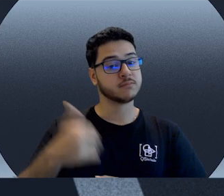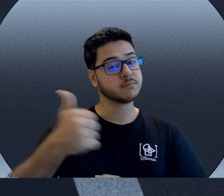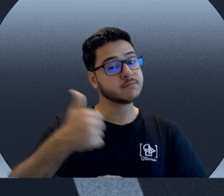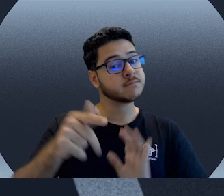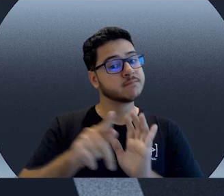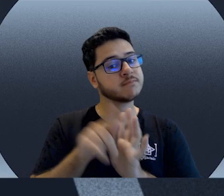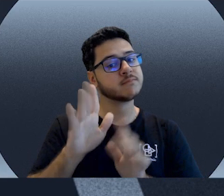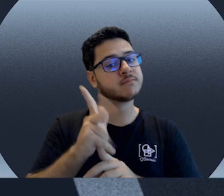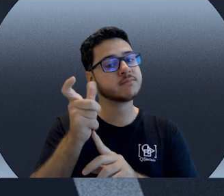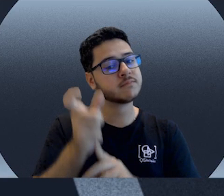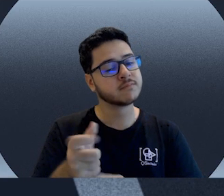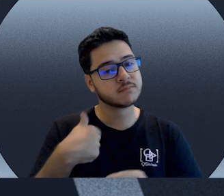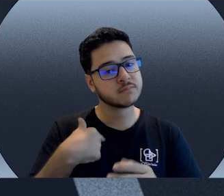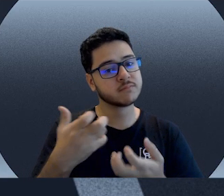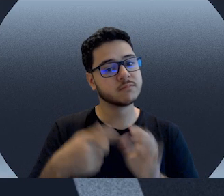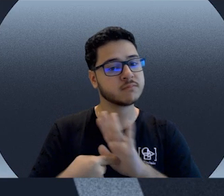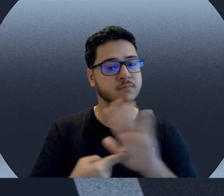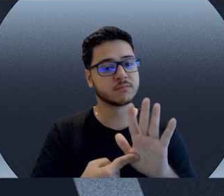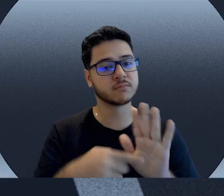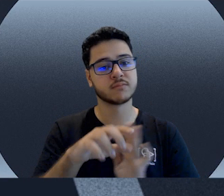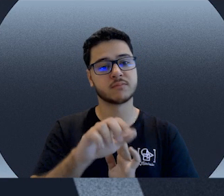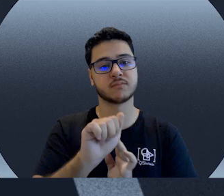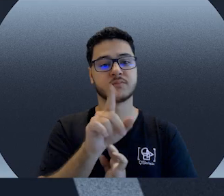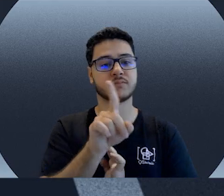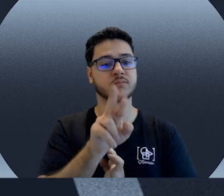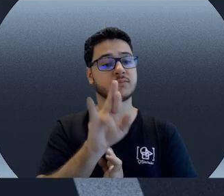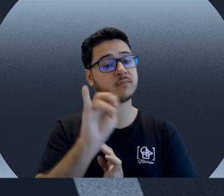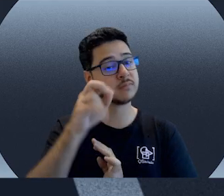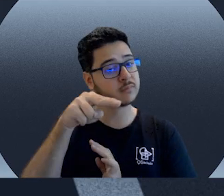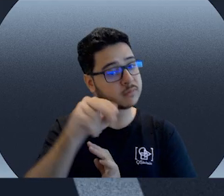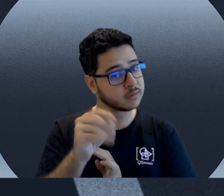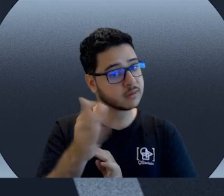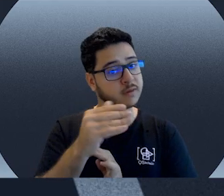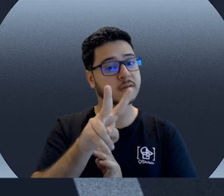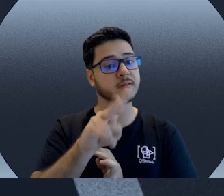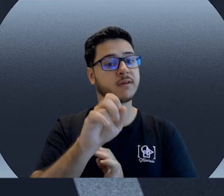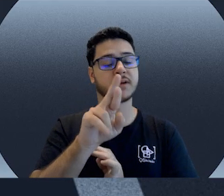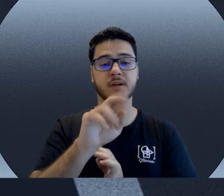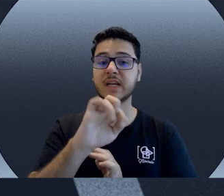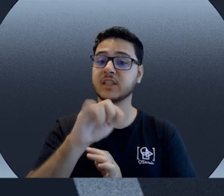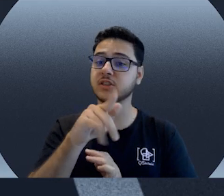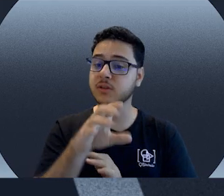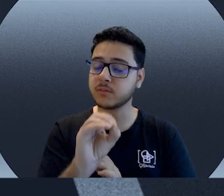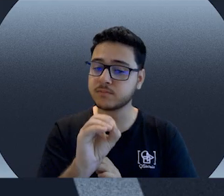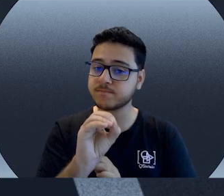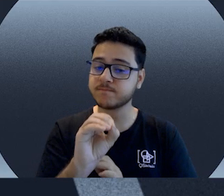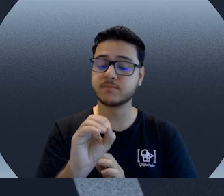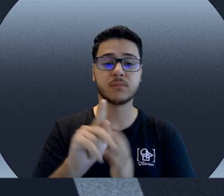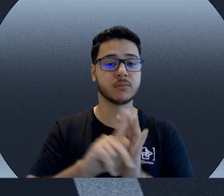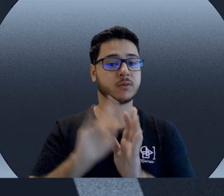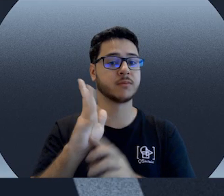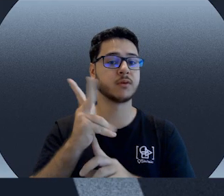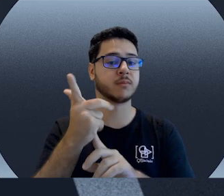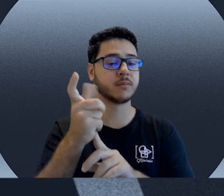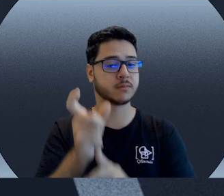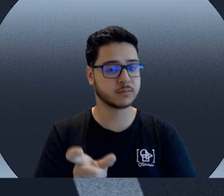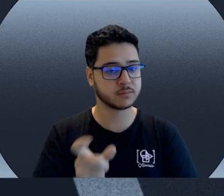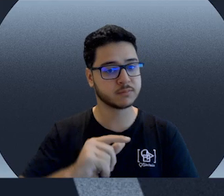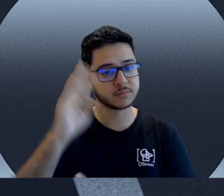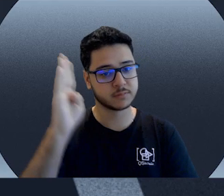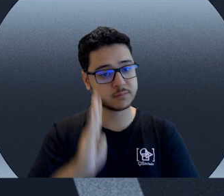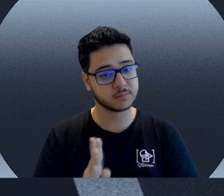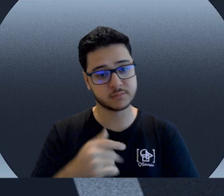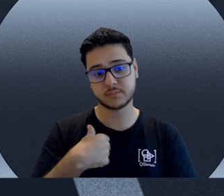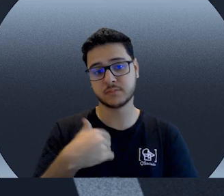A primeira artista que eu fiz questão de trazer é a Adriana Varejão. É uma artista brasileira e eu quis começar, né,